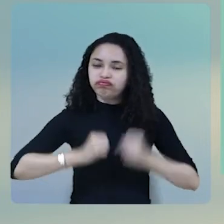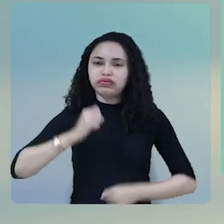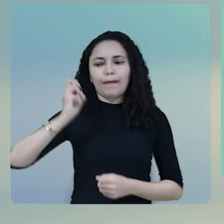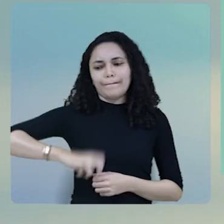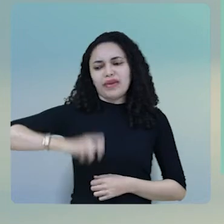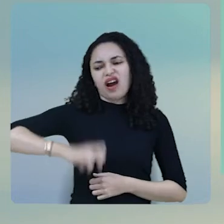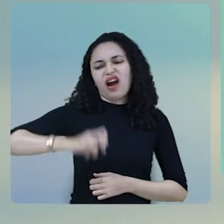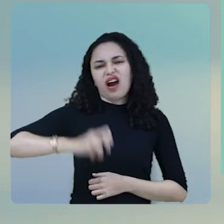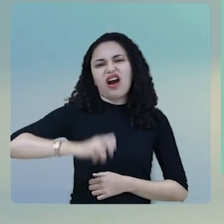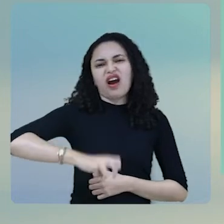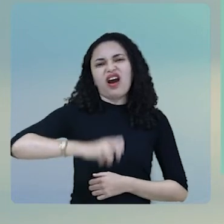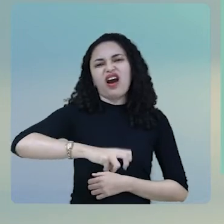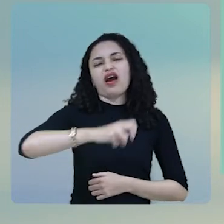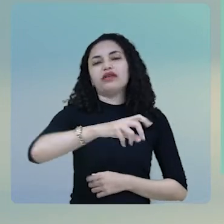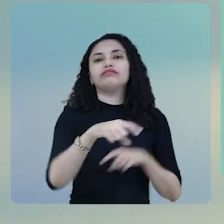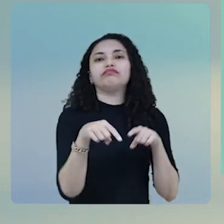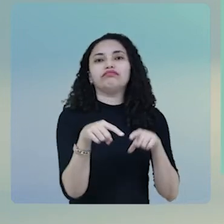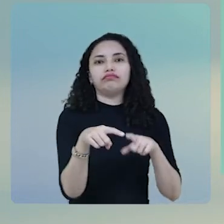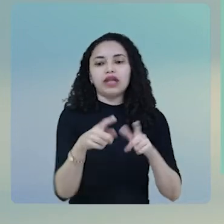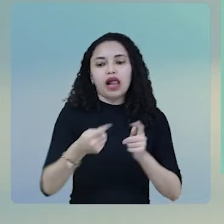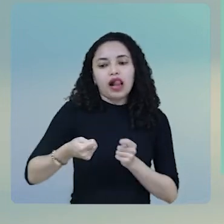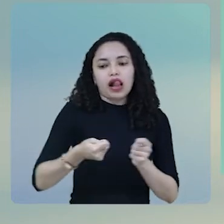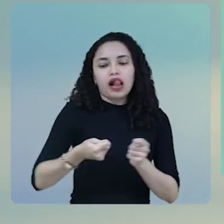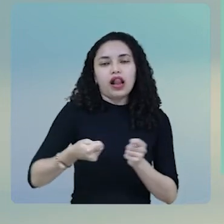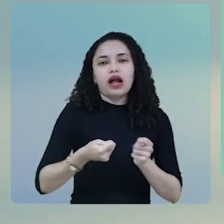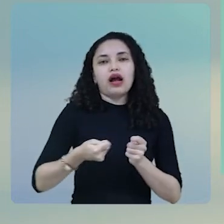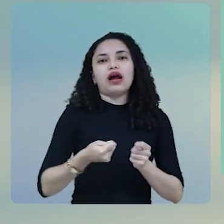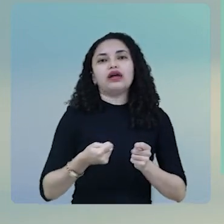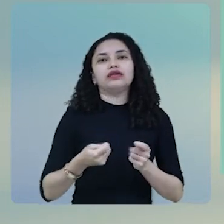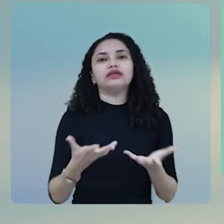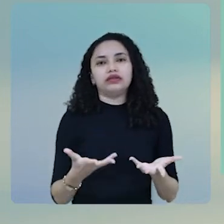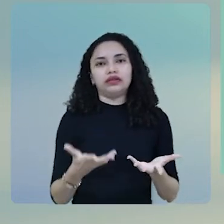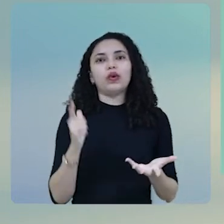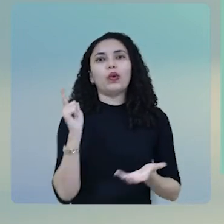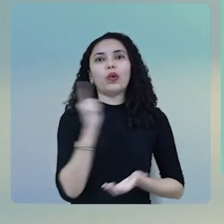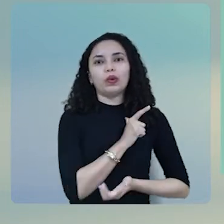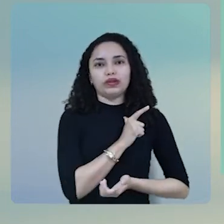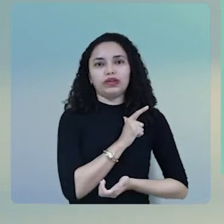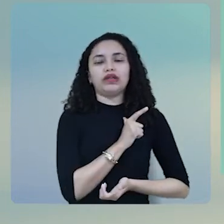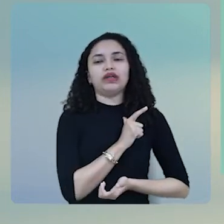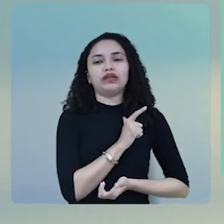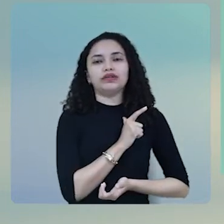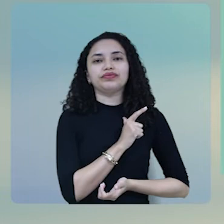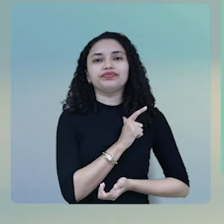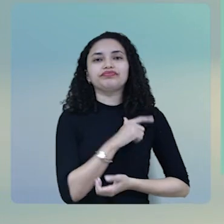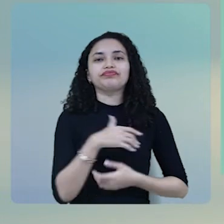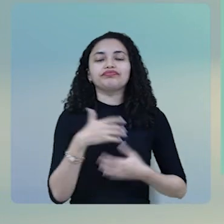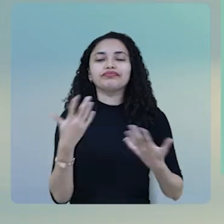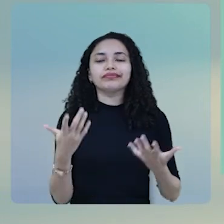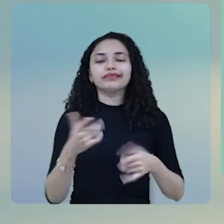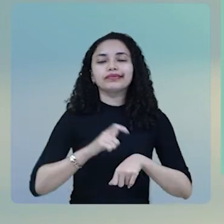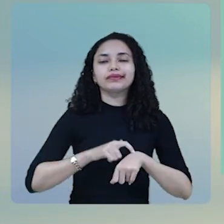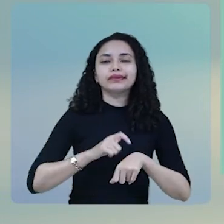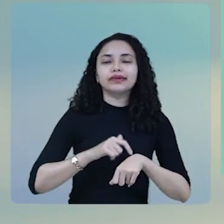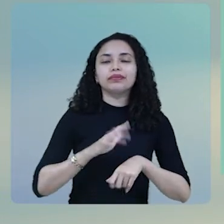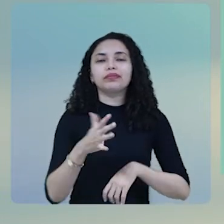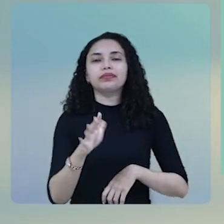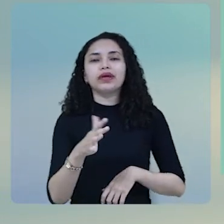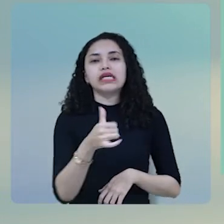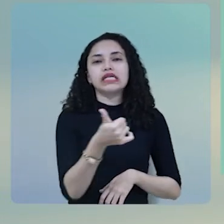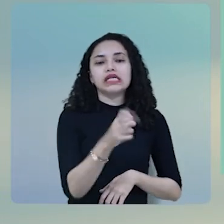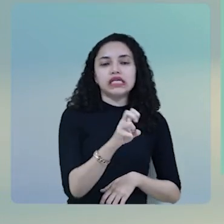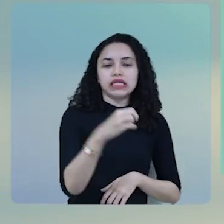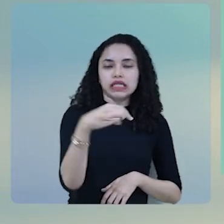vai trabalhar aí a sua resistência. Durante um considerável período de tempo, digamos aí que em 15,